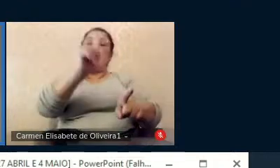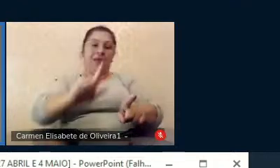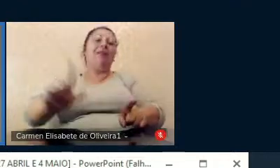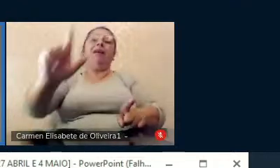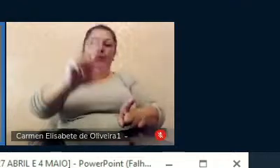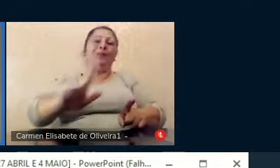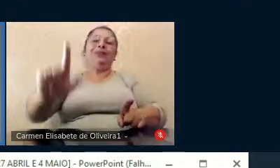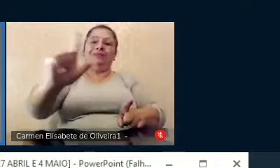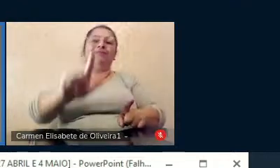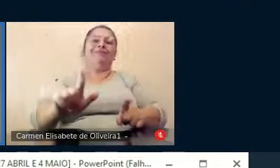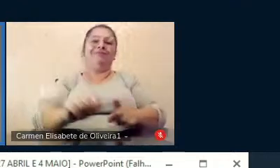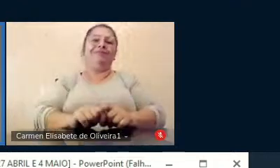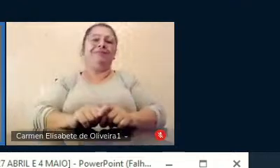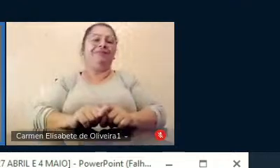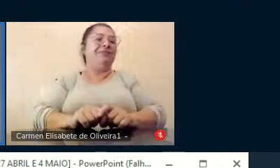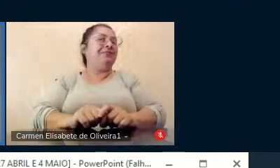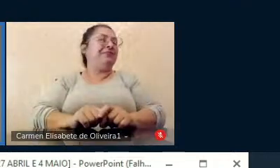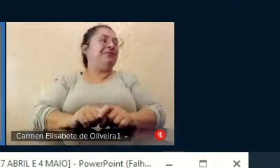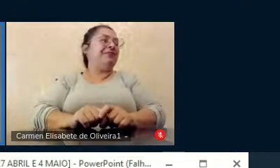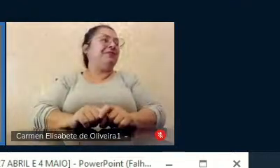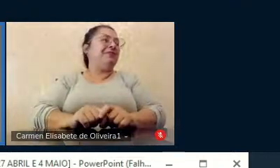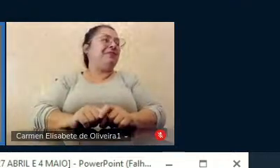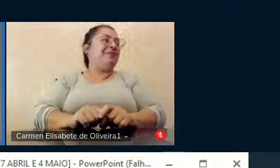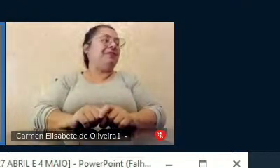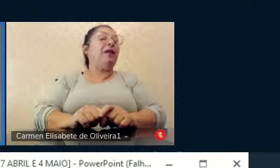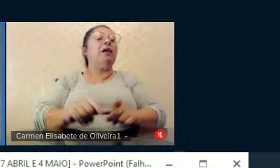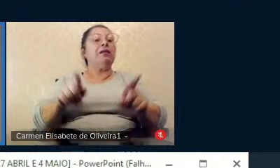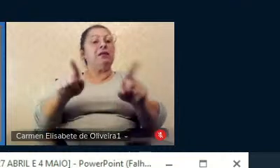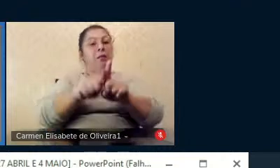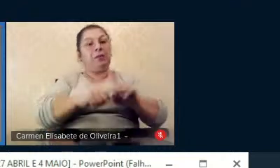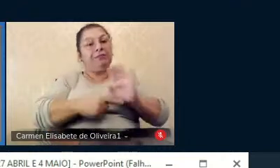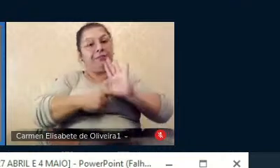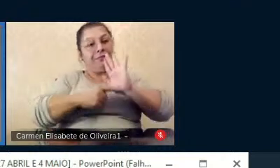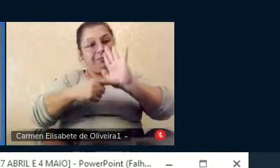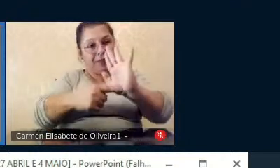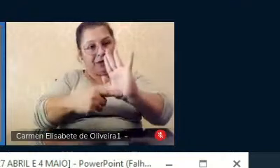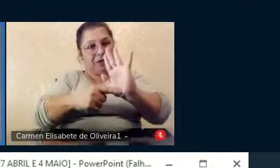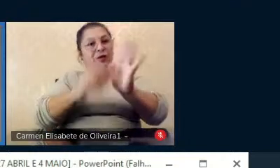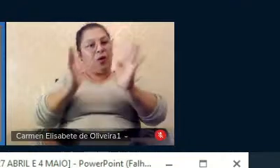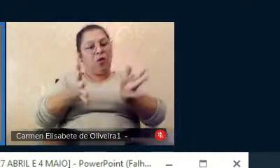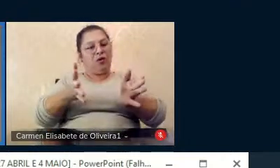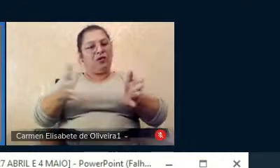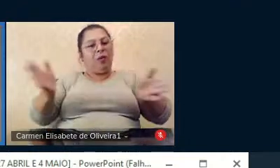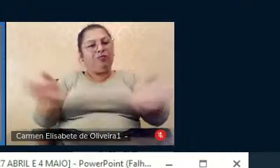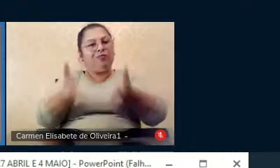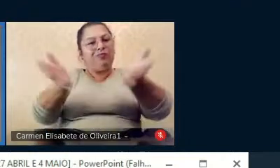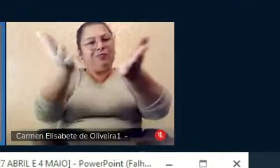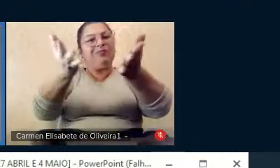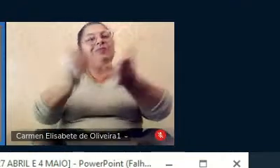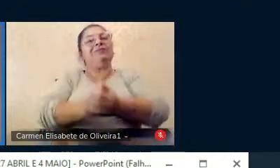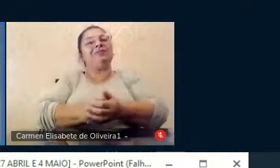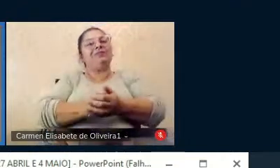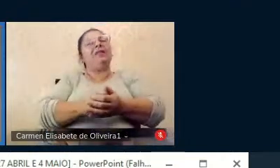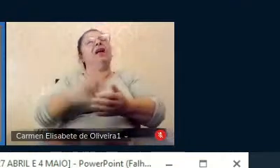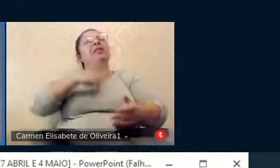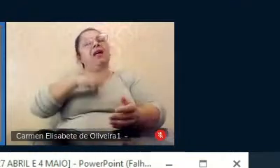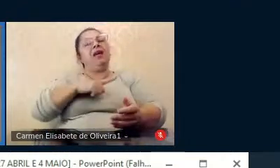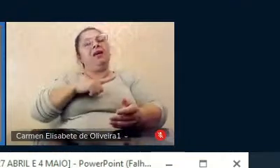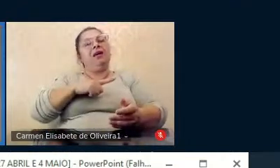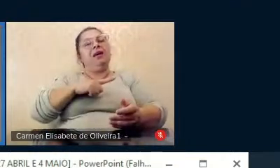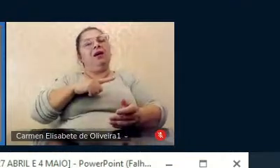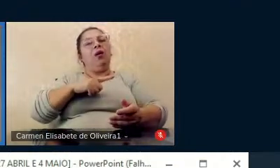literatura. E eu trago como inspiração o escritor, o